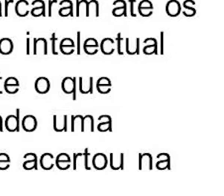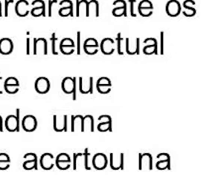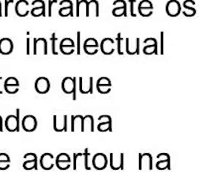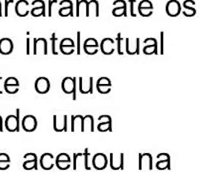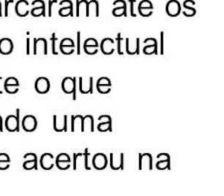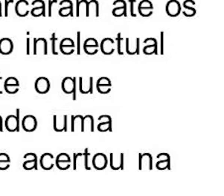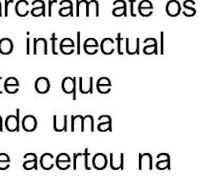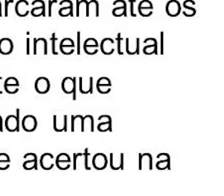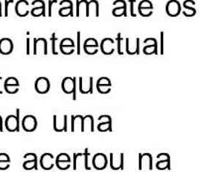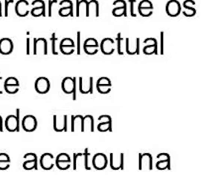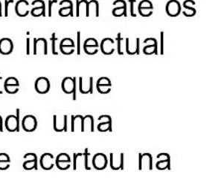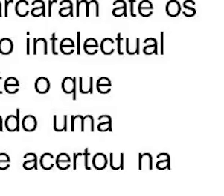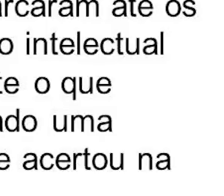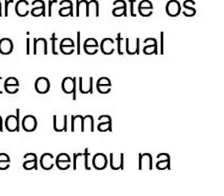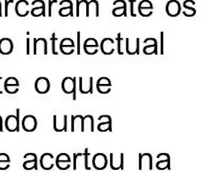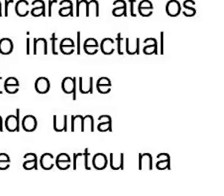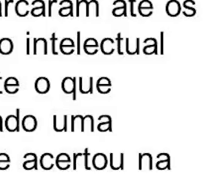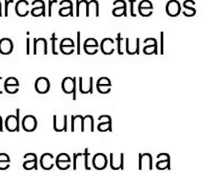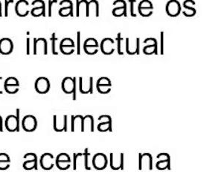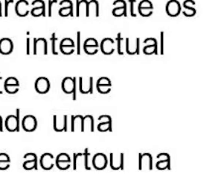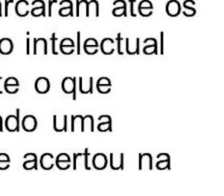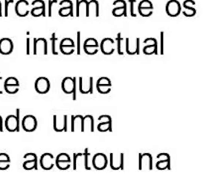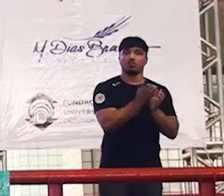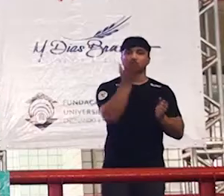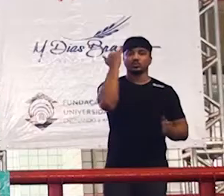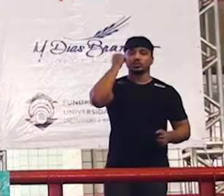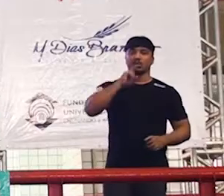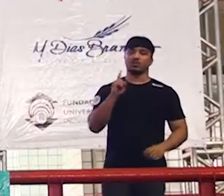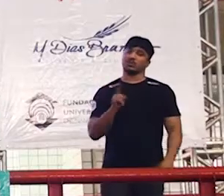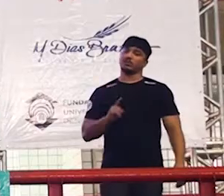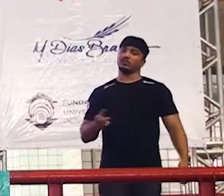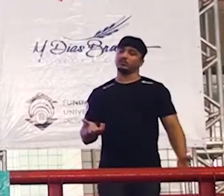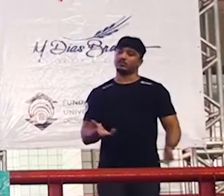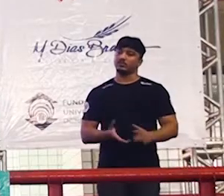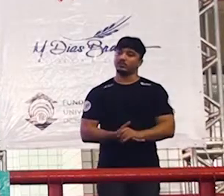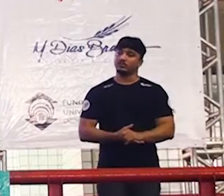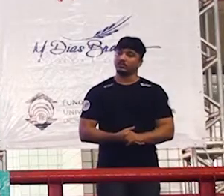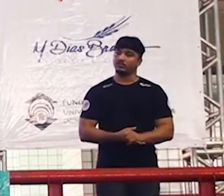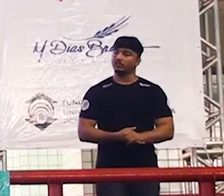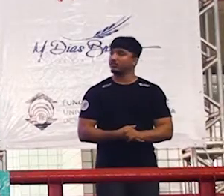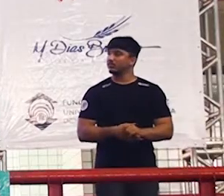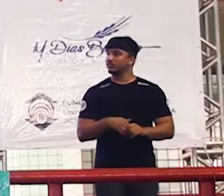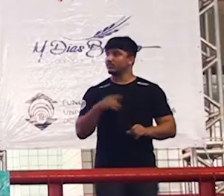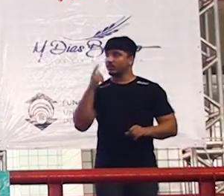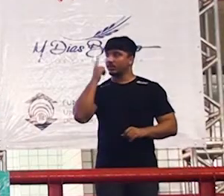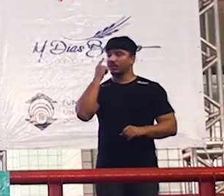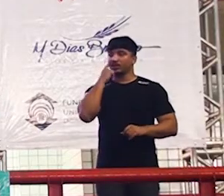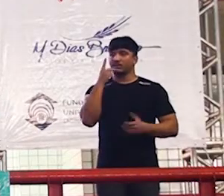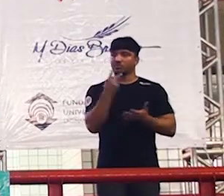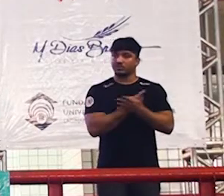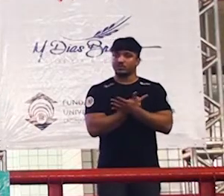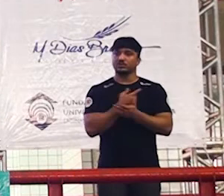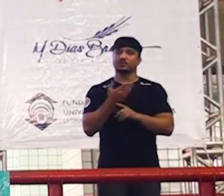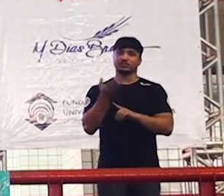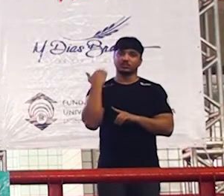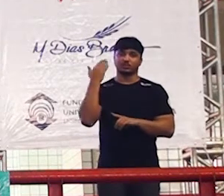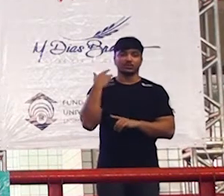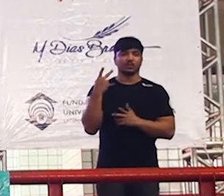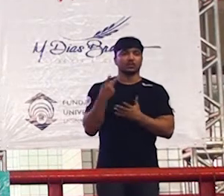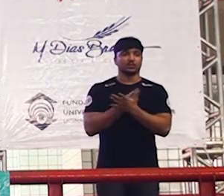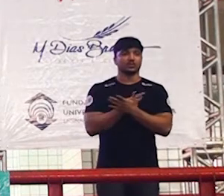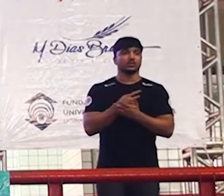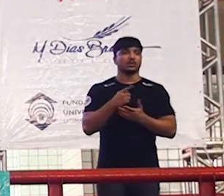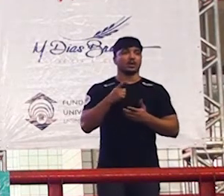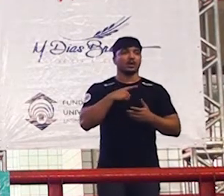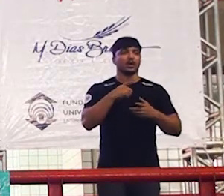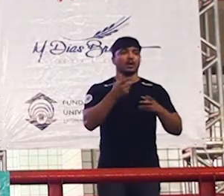pessoais sejam passadas para outros grupos que você não sabe nem quais são. Vocês viram aí os últimos escândalos